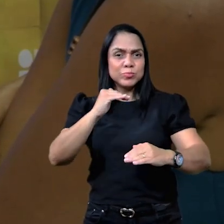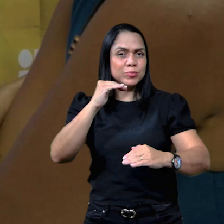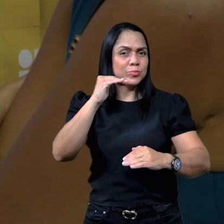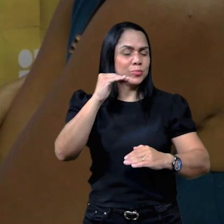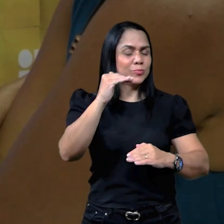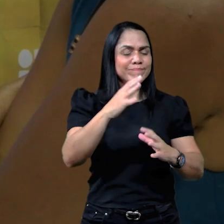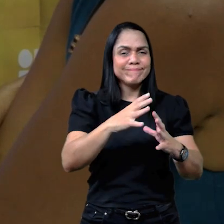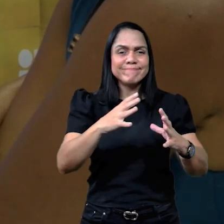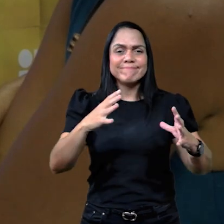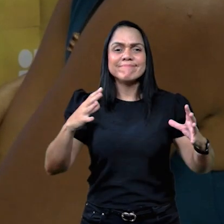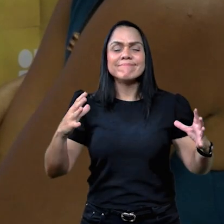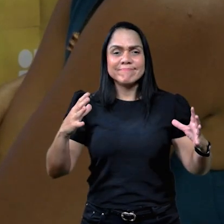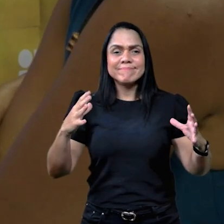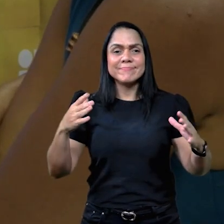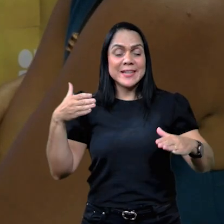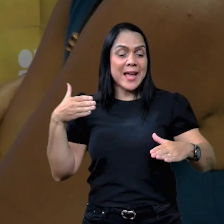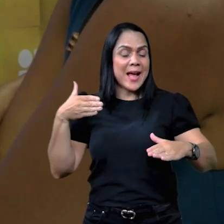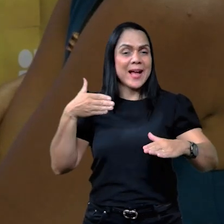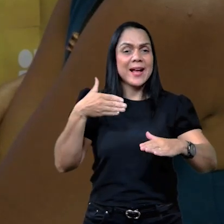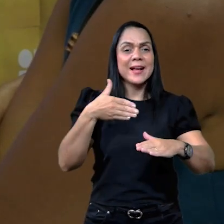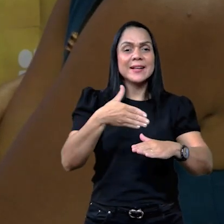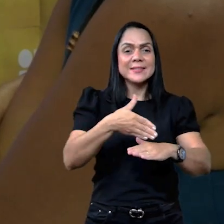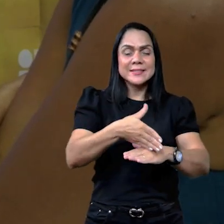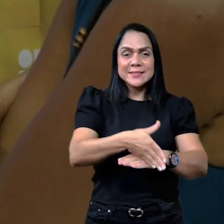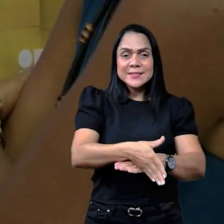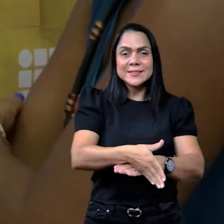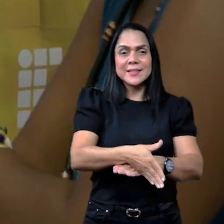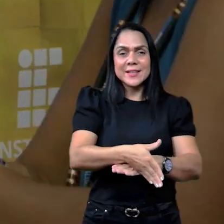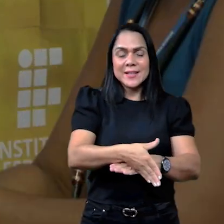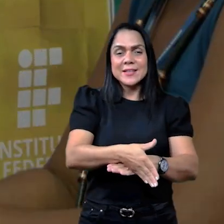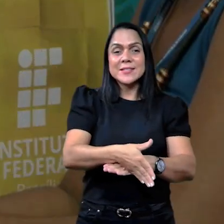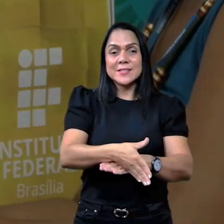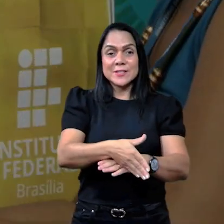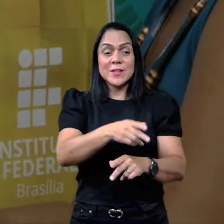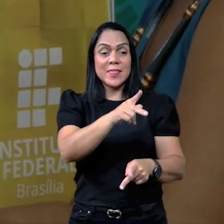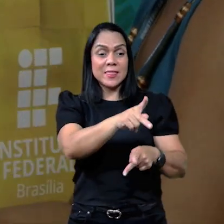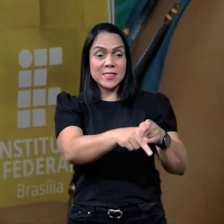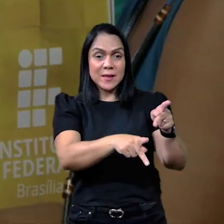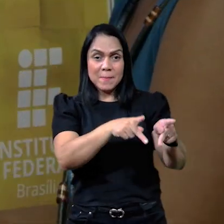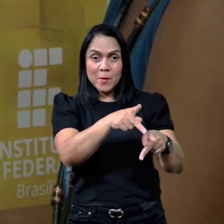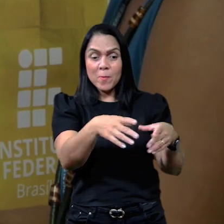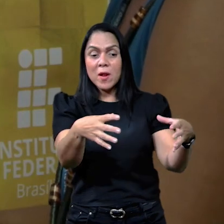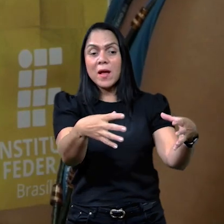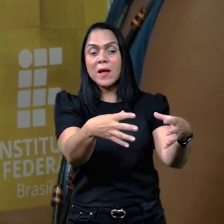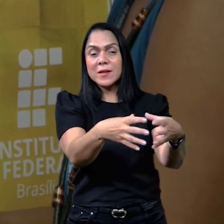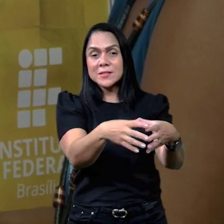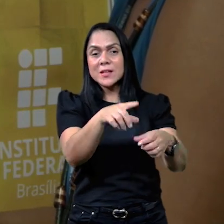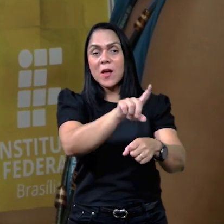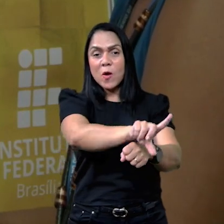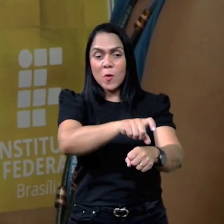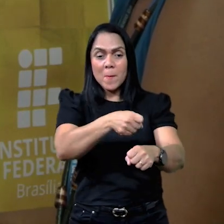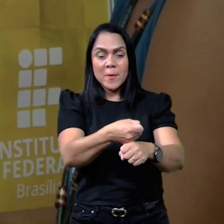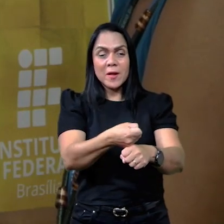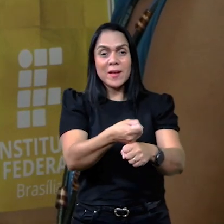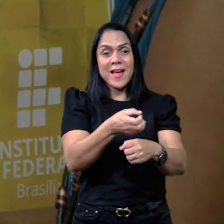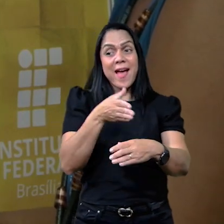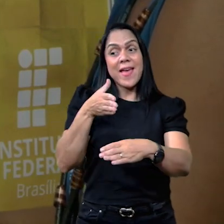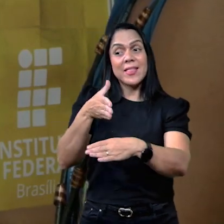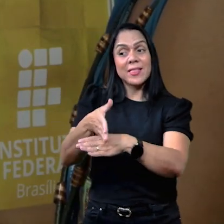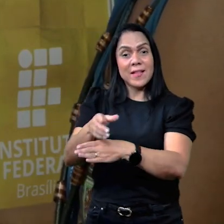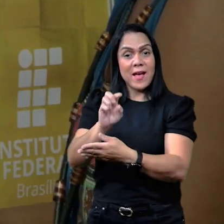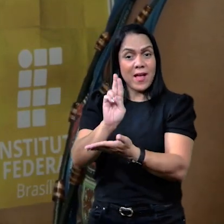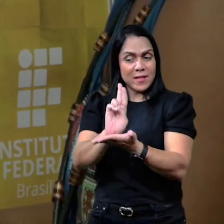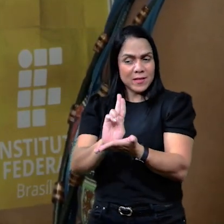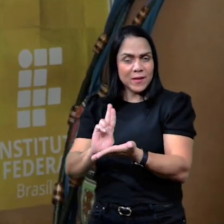grande desse acesso, né, de aumentar esse acesso da população quilombola à